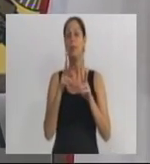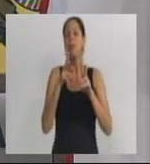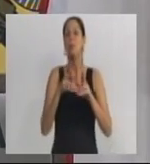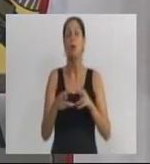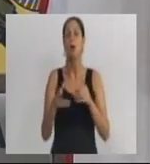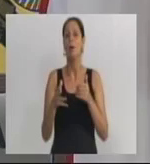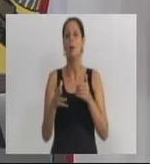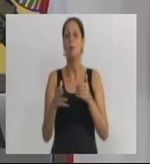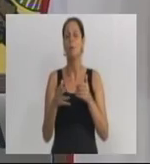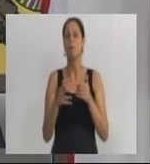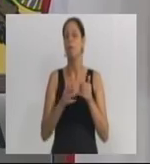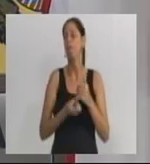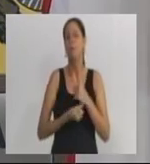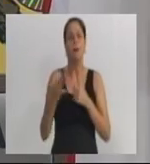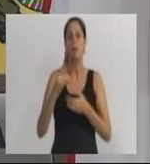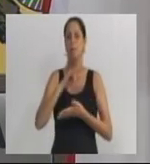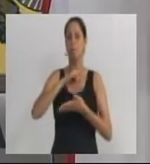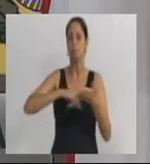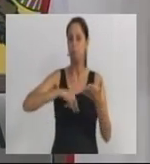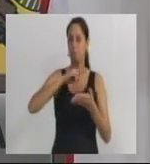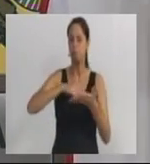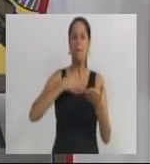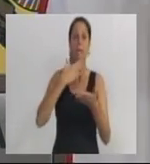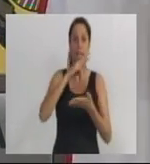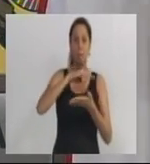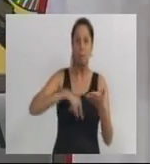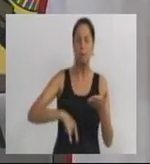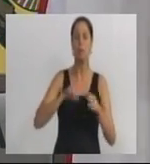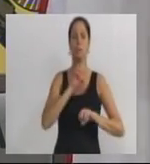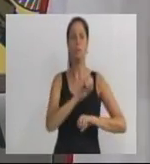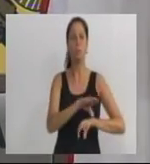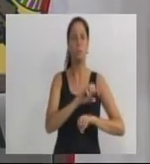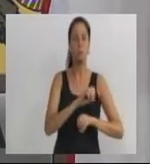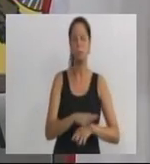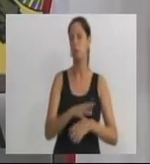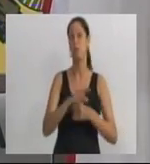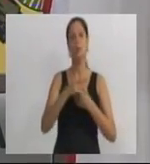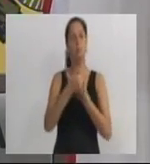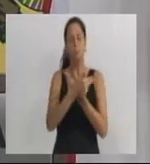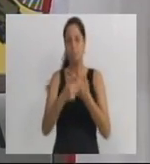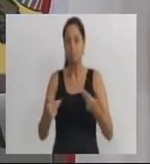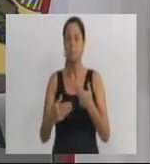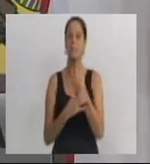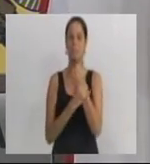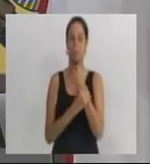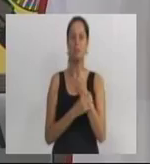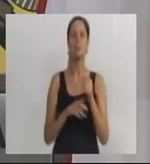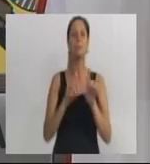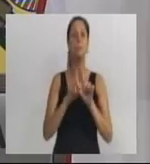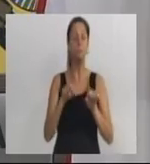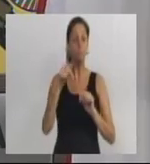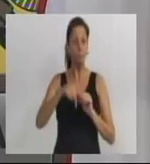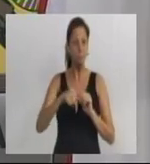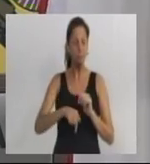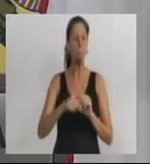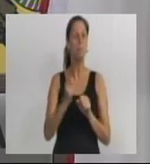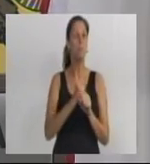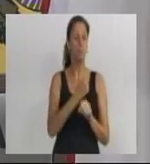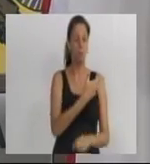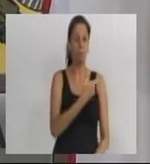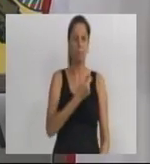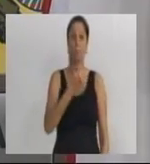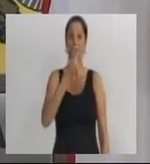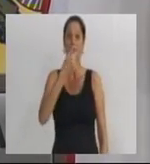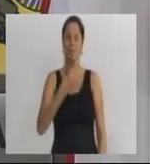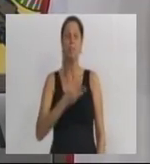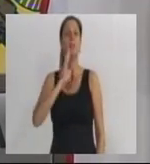sobre segurança, sobre educação. E depois da aprovação da Lei Complementar 907 nesta casa em 2013, esse